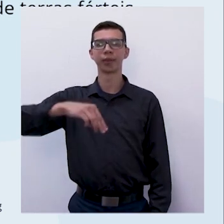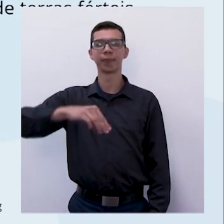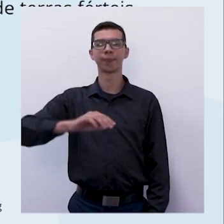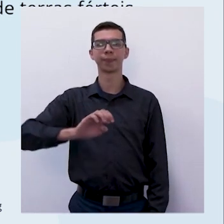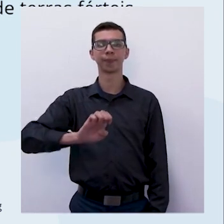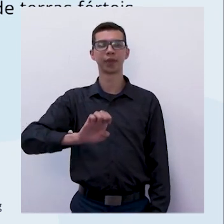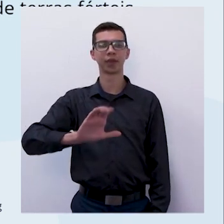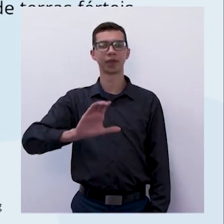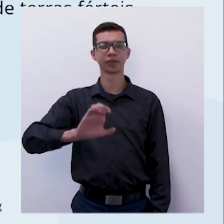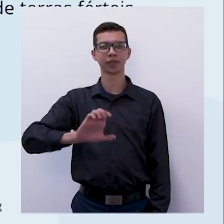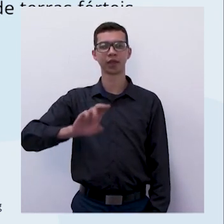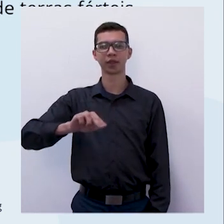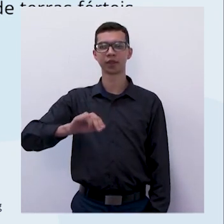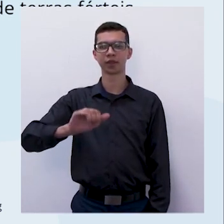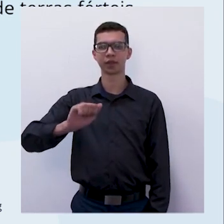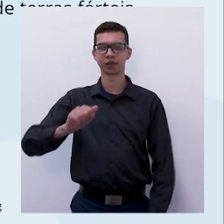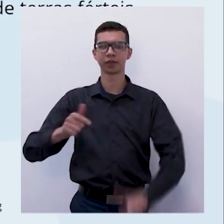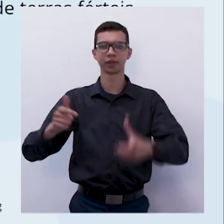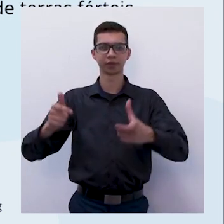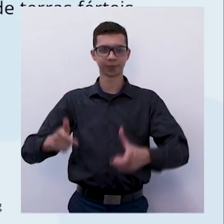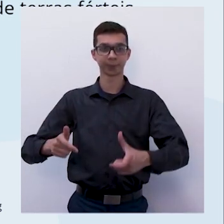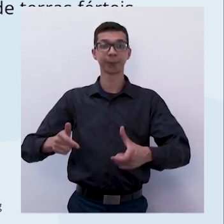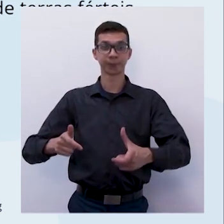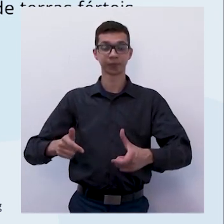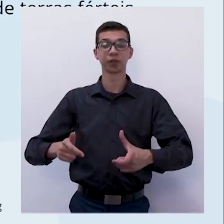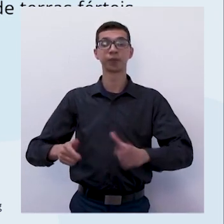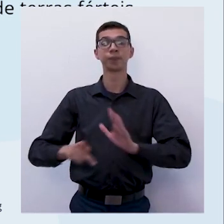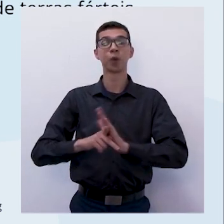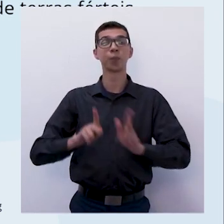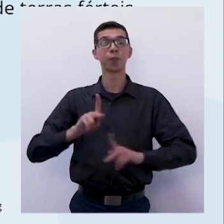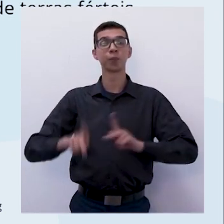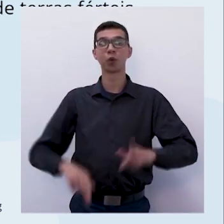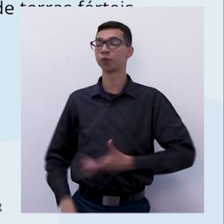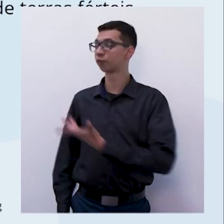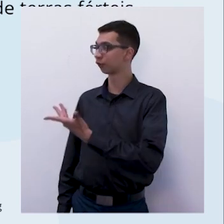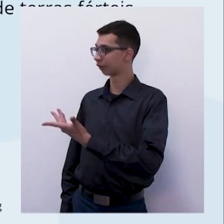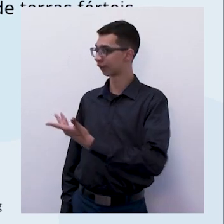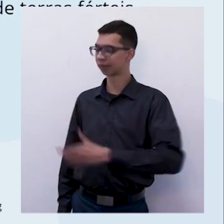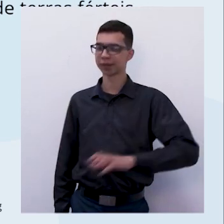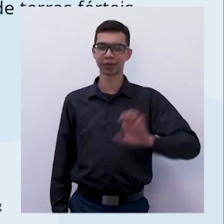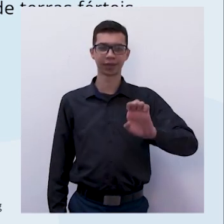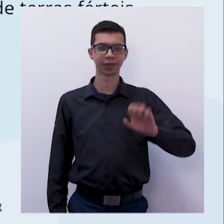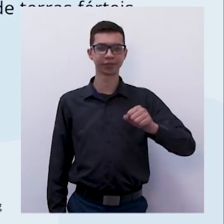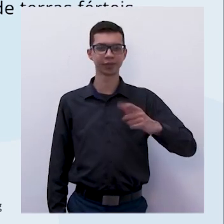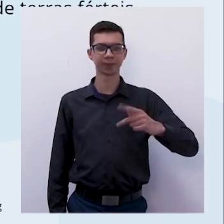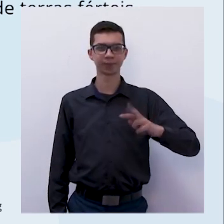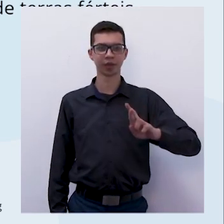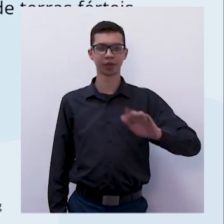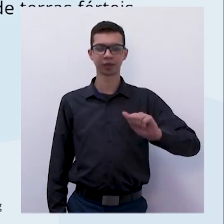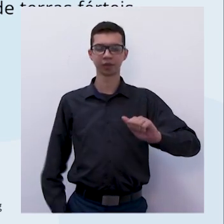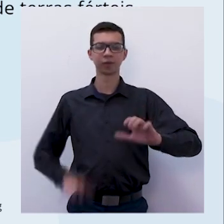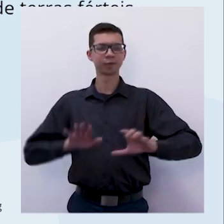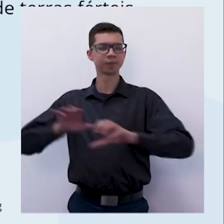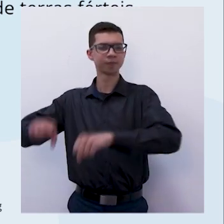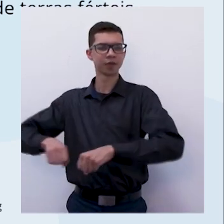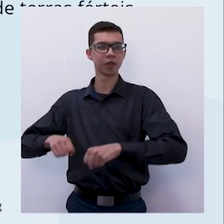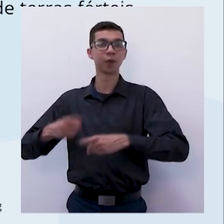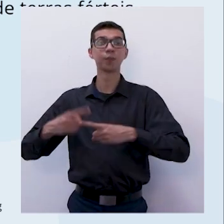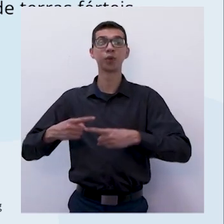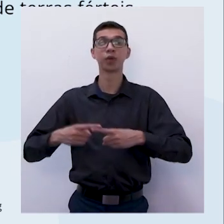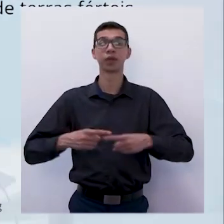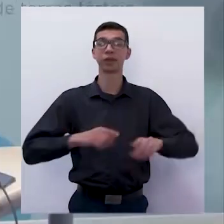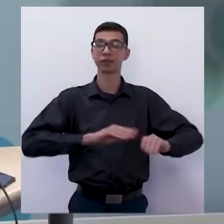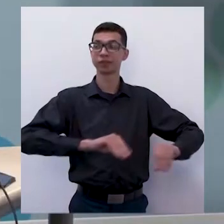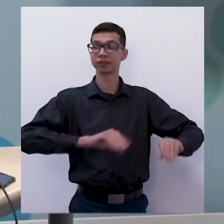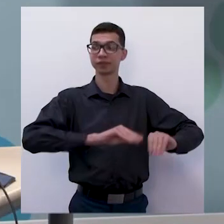conquistada pelos espartanos porque a região original deles tinha uma certa escassez de terras férteis aí, né? Então, quando